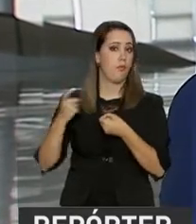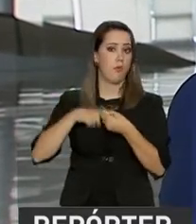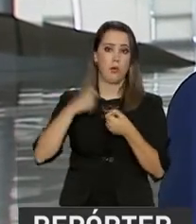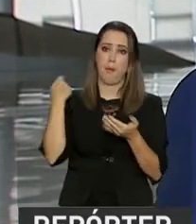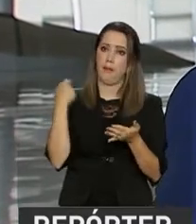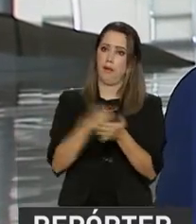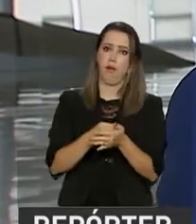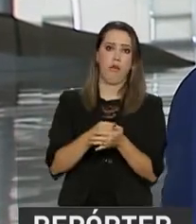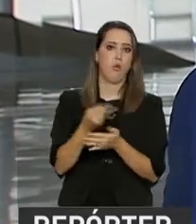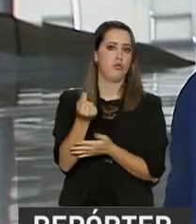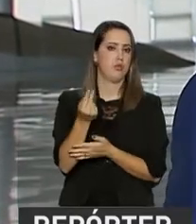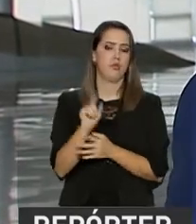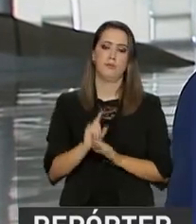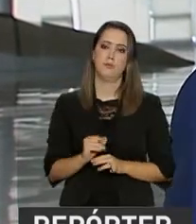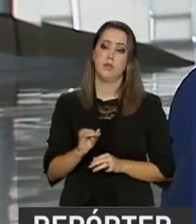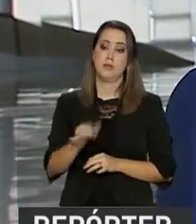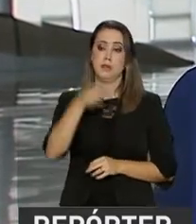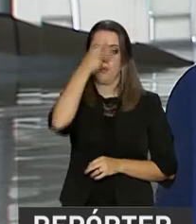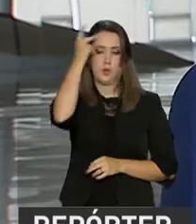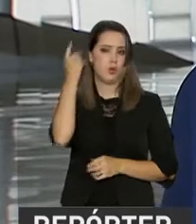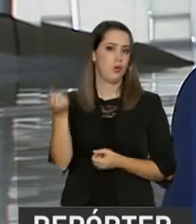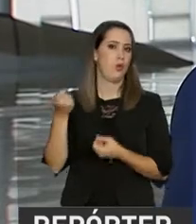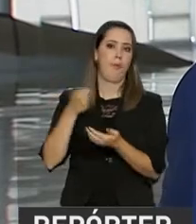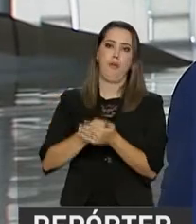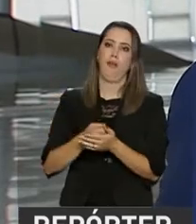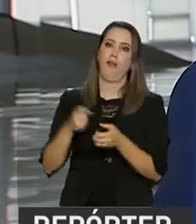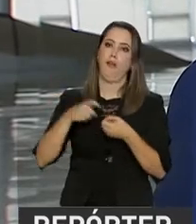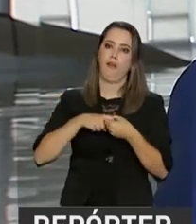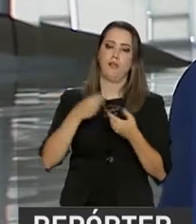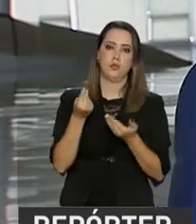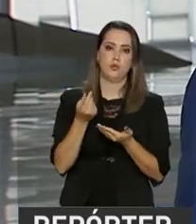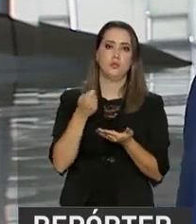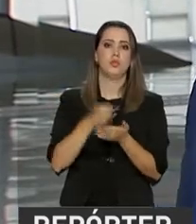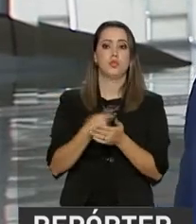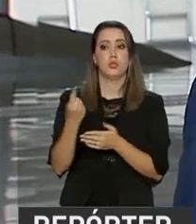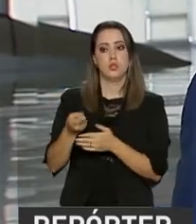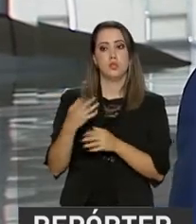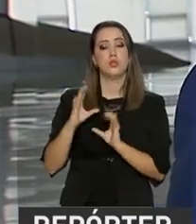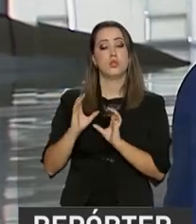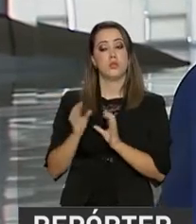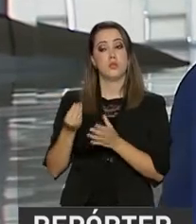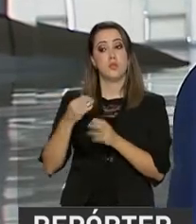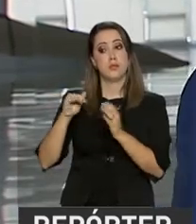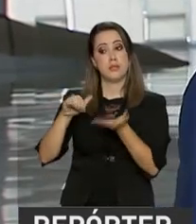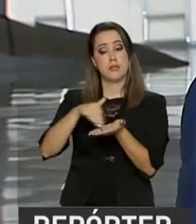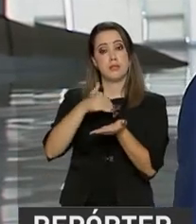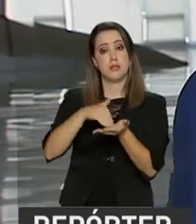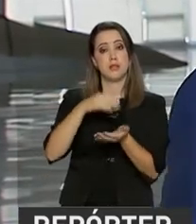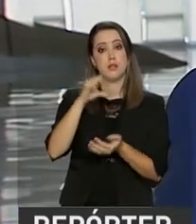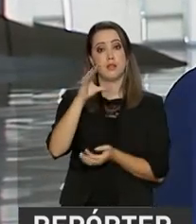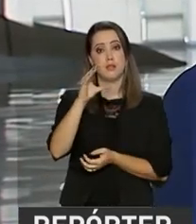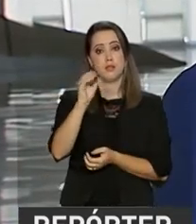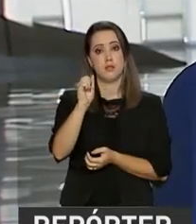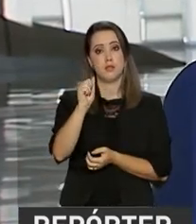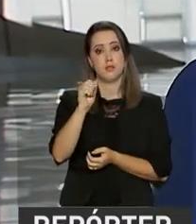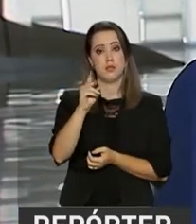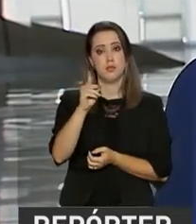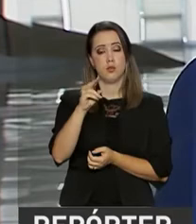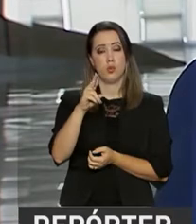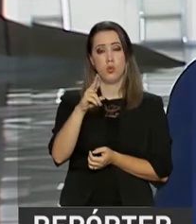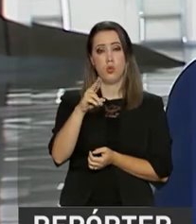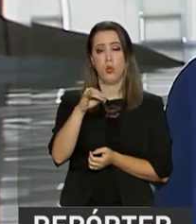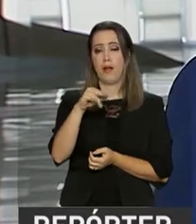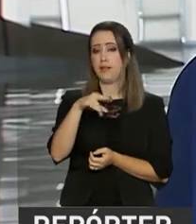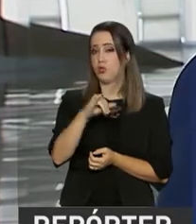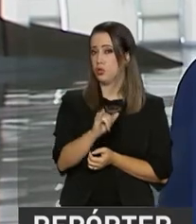do dinheiro. Aquelas que não devolverem, nós vamos adiante. Vamos colocá-las no CADIN e vamos encaminhar para a Procuradoria-Geral